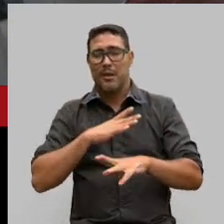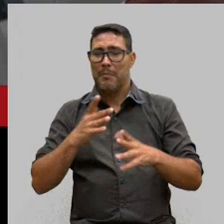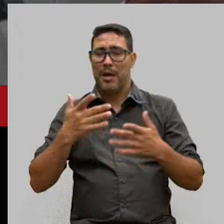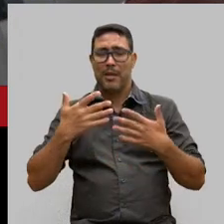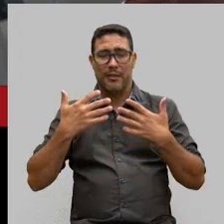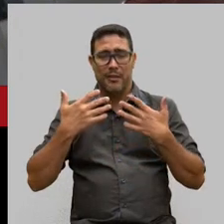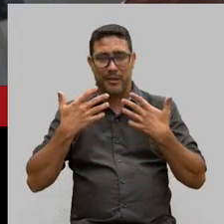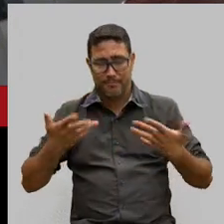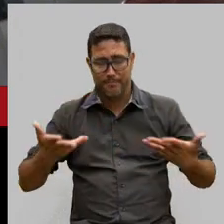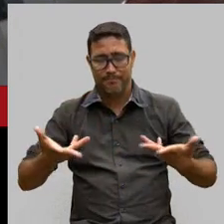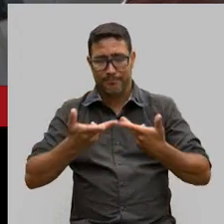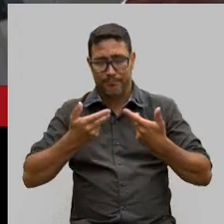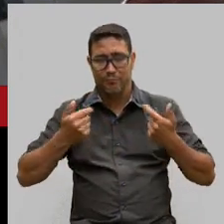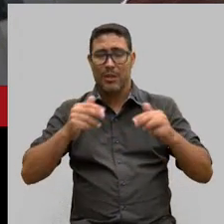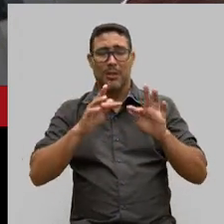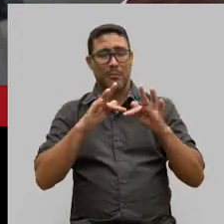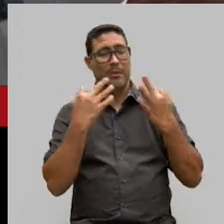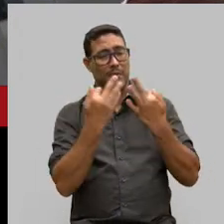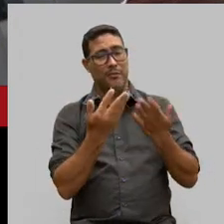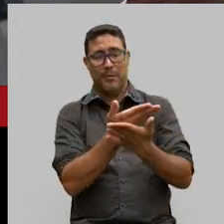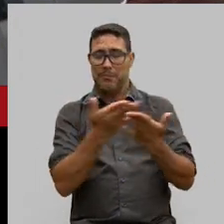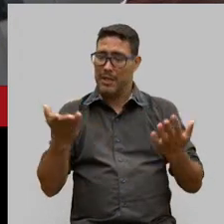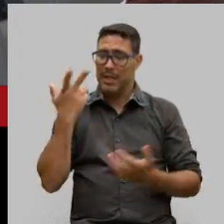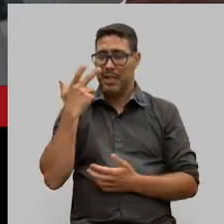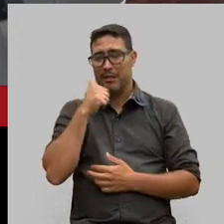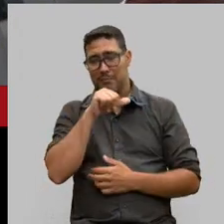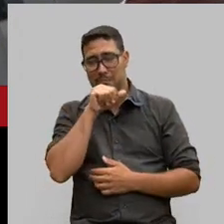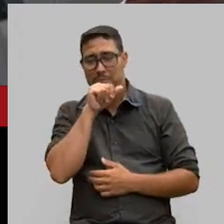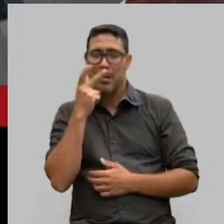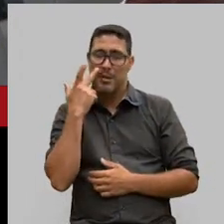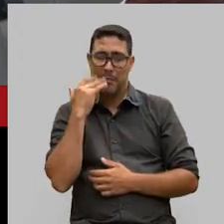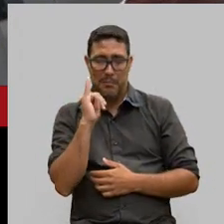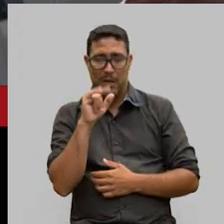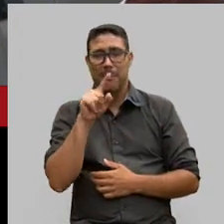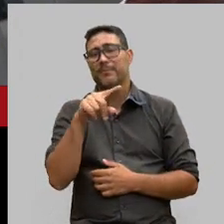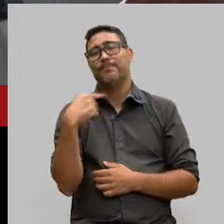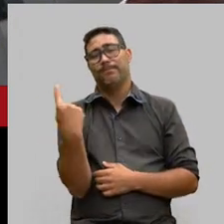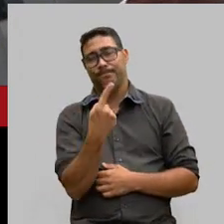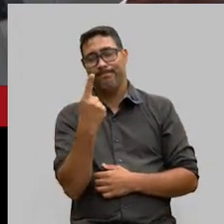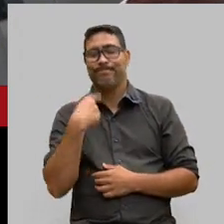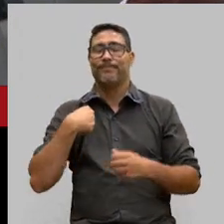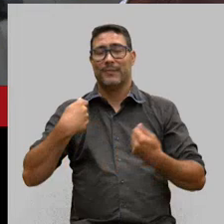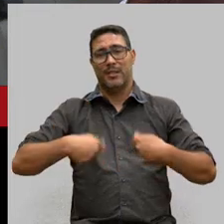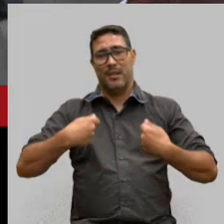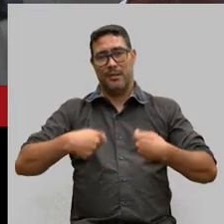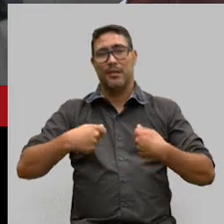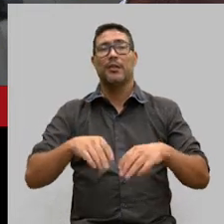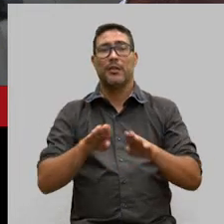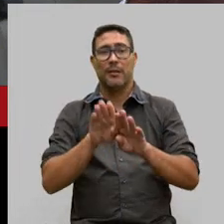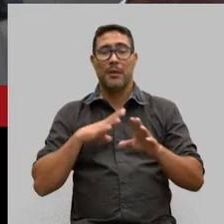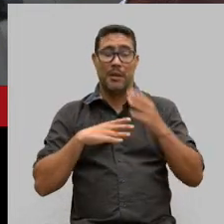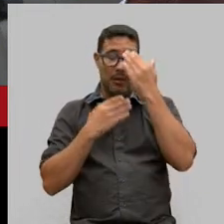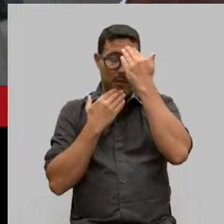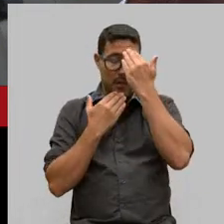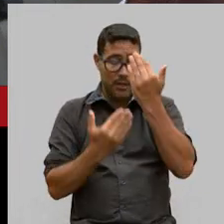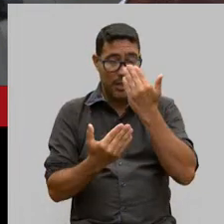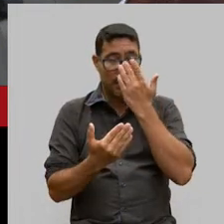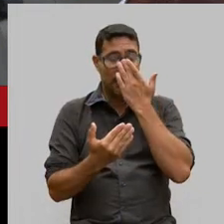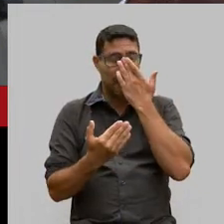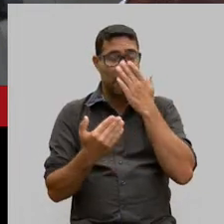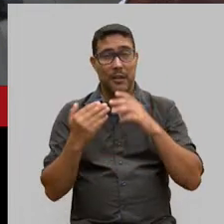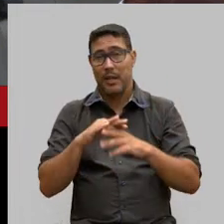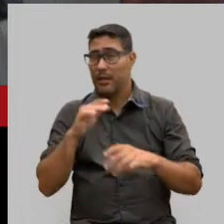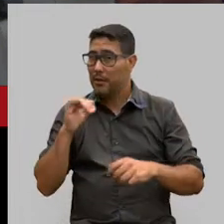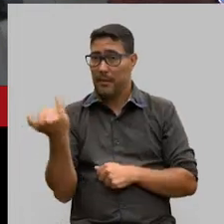pras mães pros pais para todos daqueles que necessitam né e agradecer também esse rico